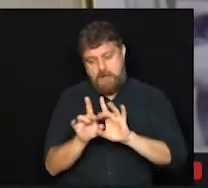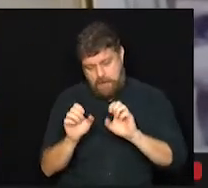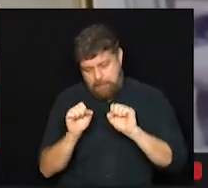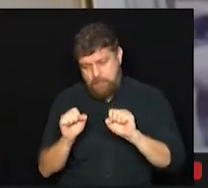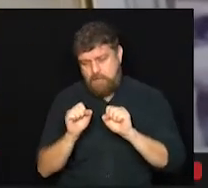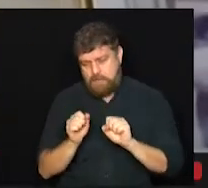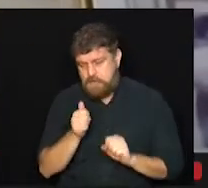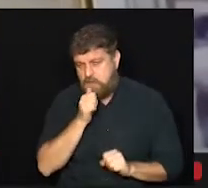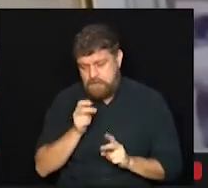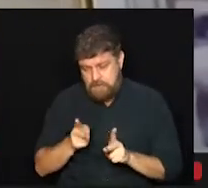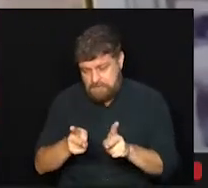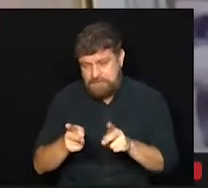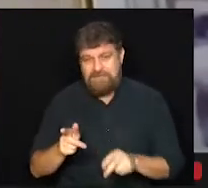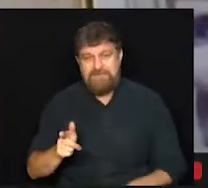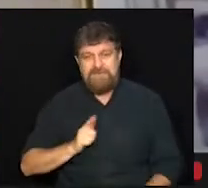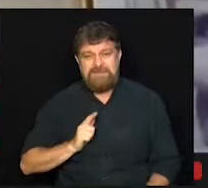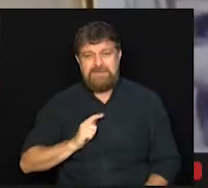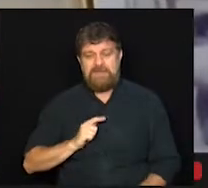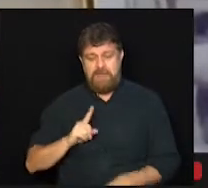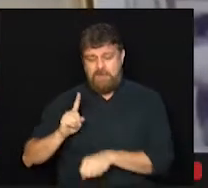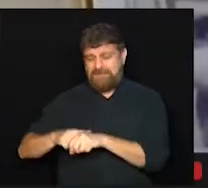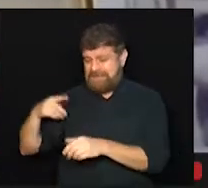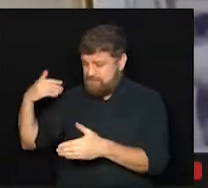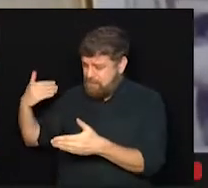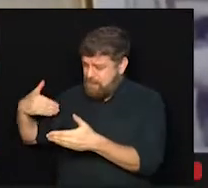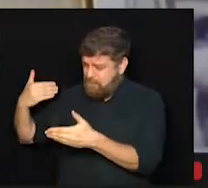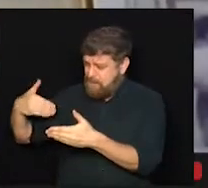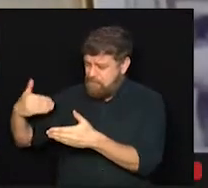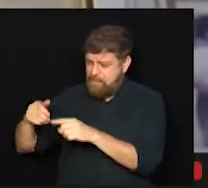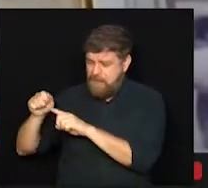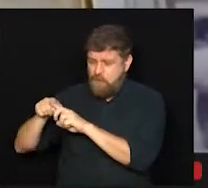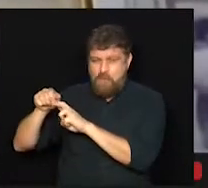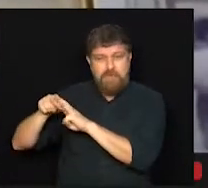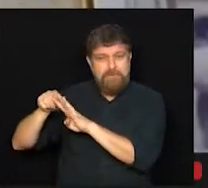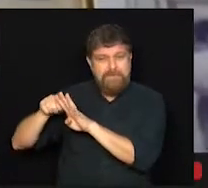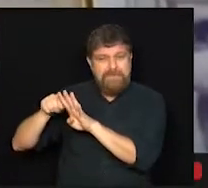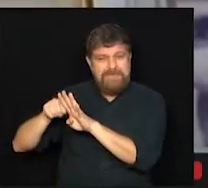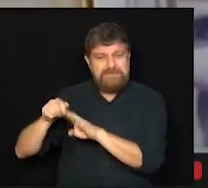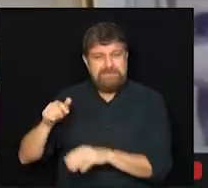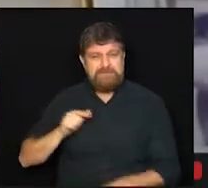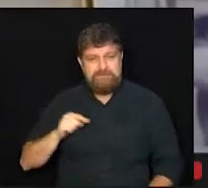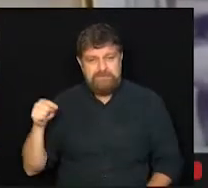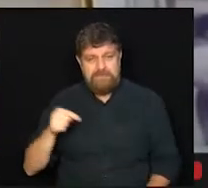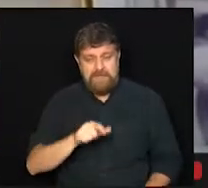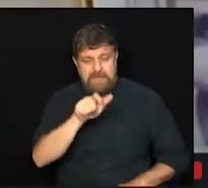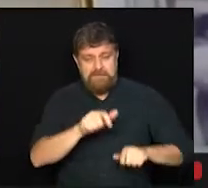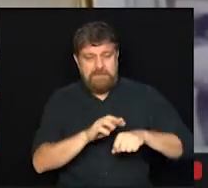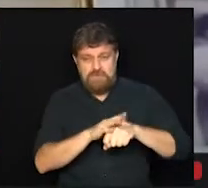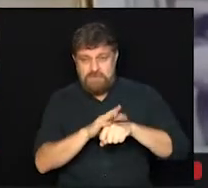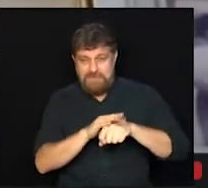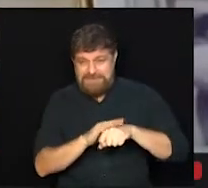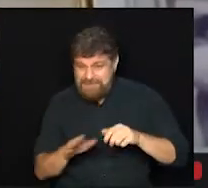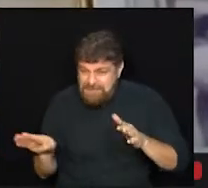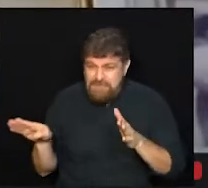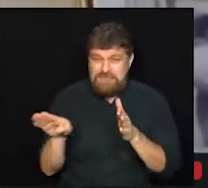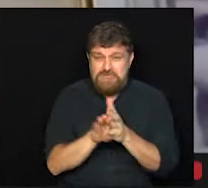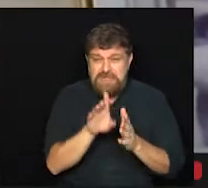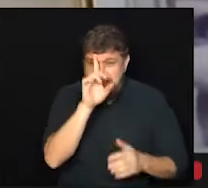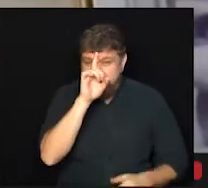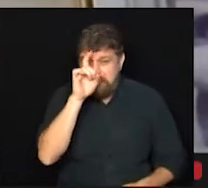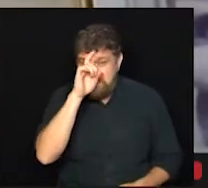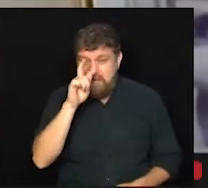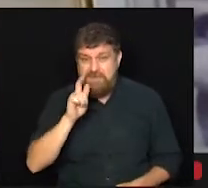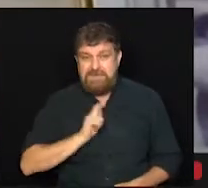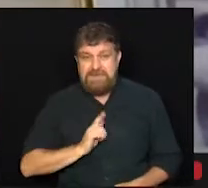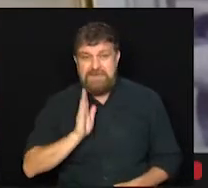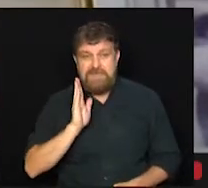que já faz algum tempo, alguns meses, que os nossos pacientes, ao chegarem no hospital, eles têm a coleta